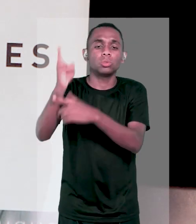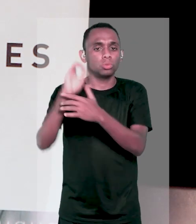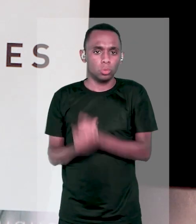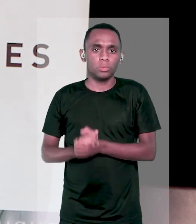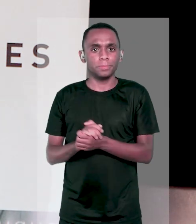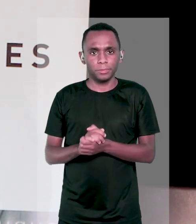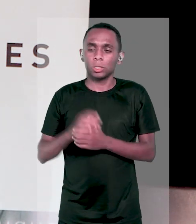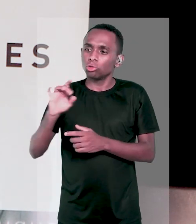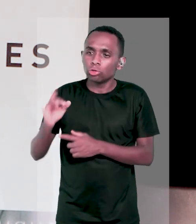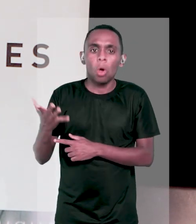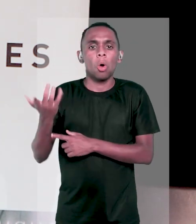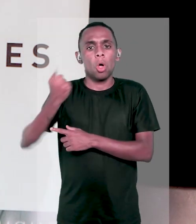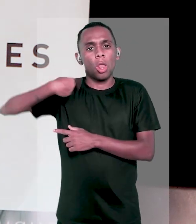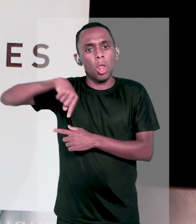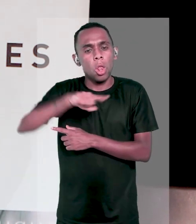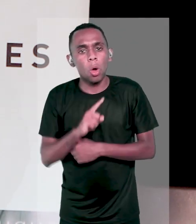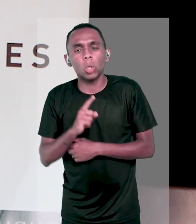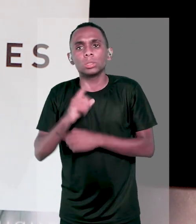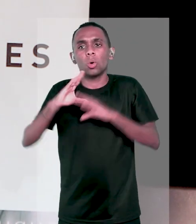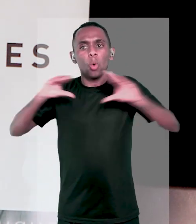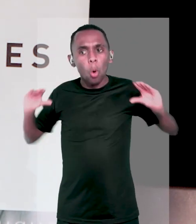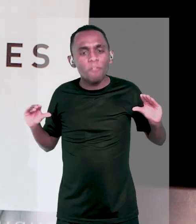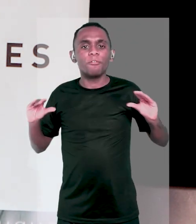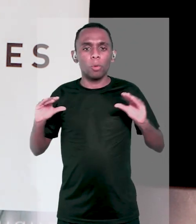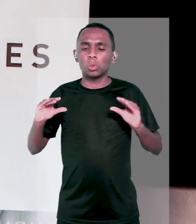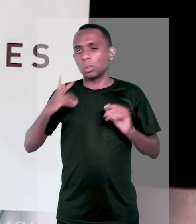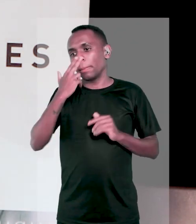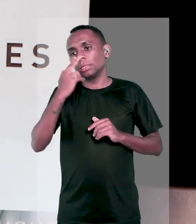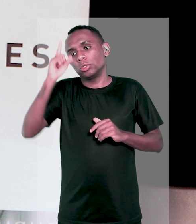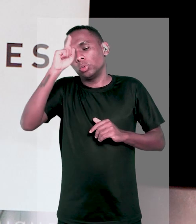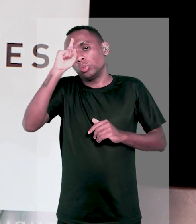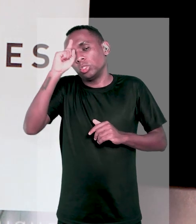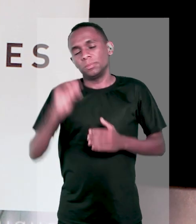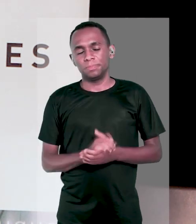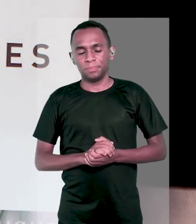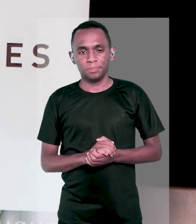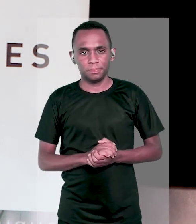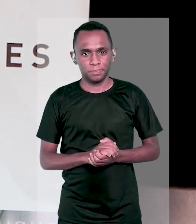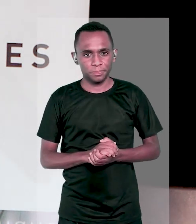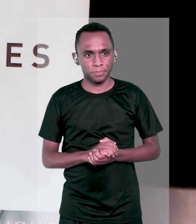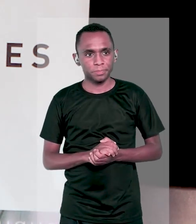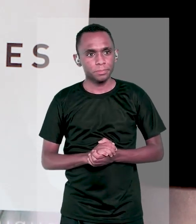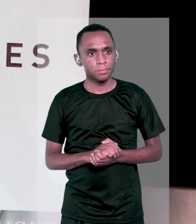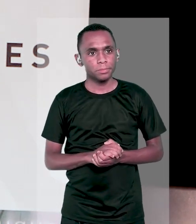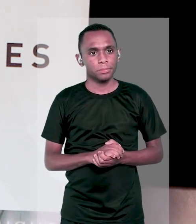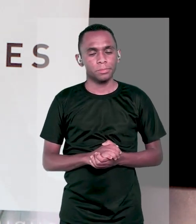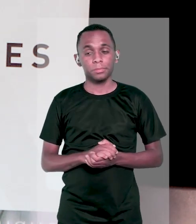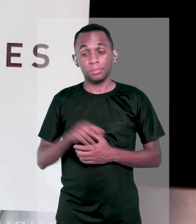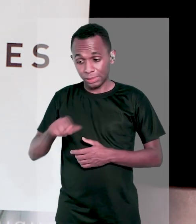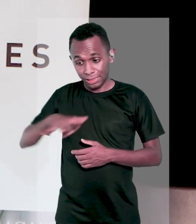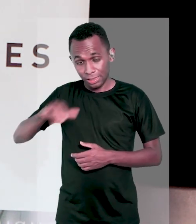trair o pensamento de Valéry ao afirmar que a arte é a instalação de um implexo no mundo